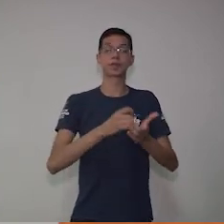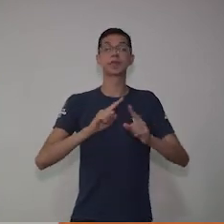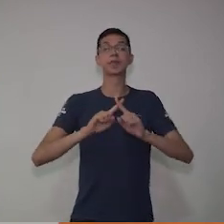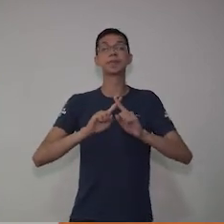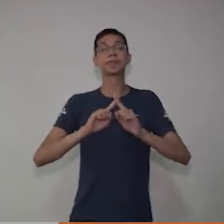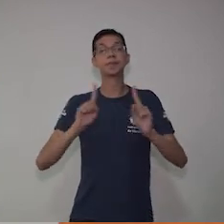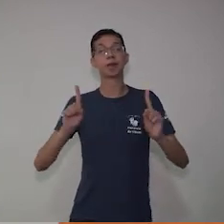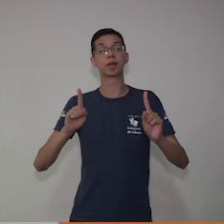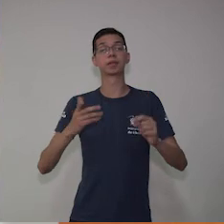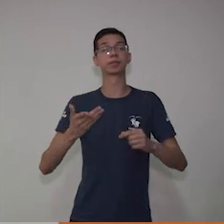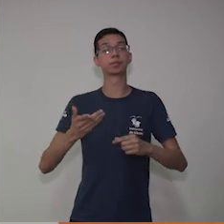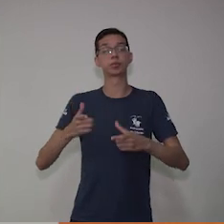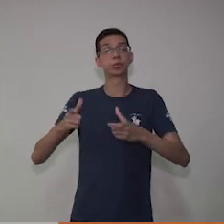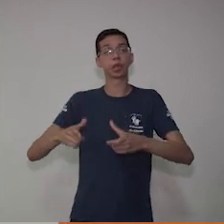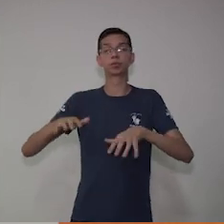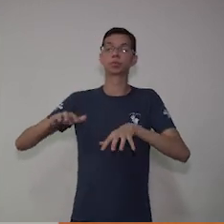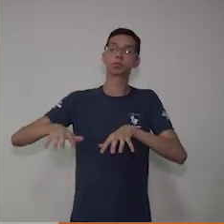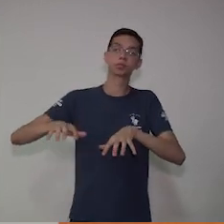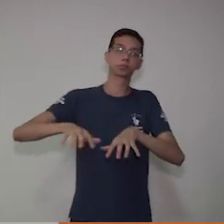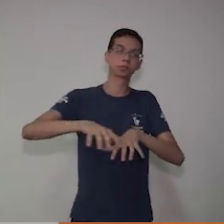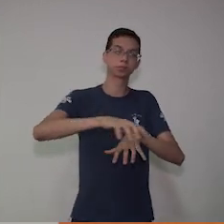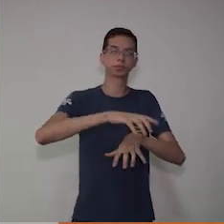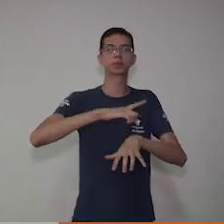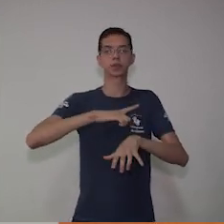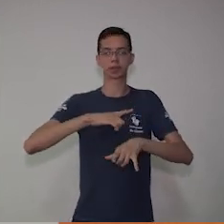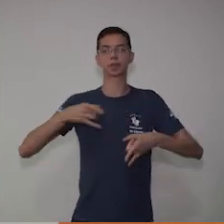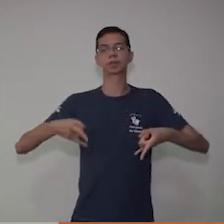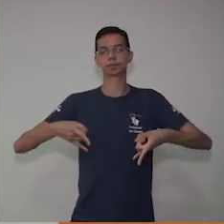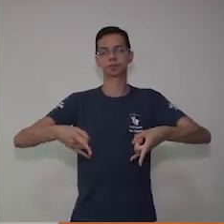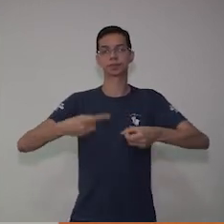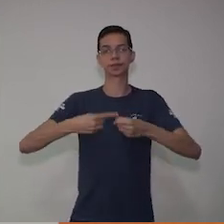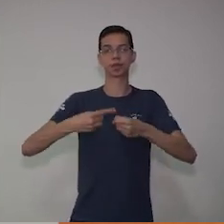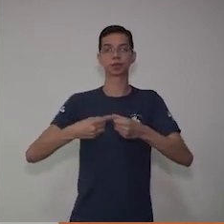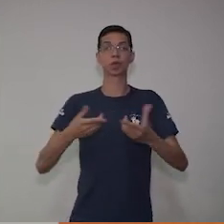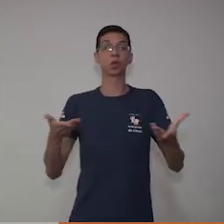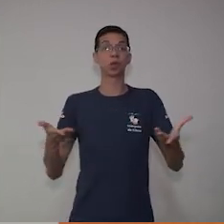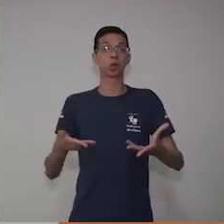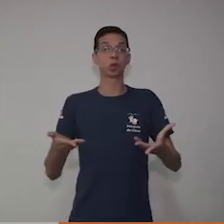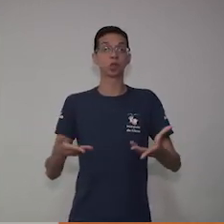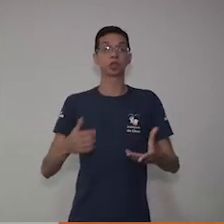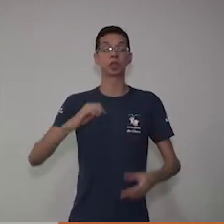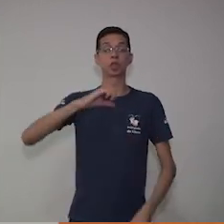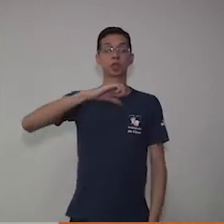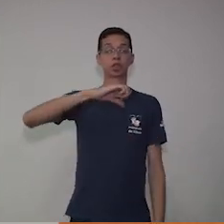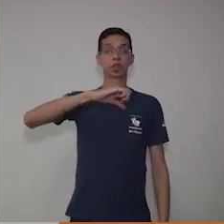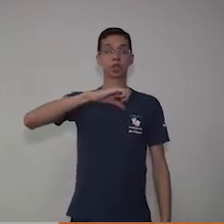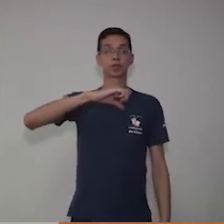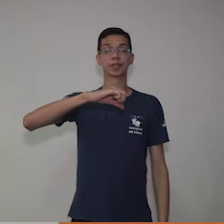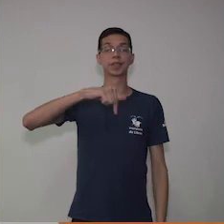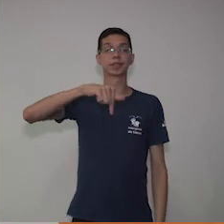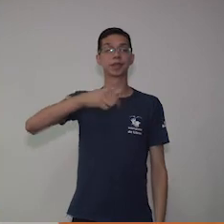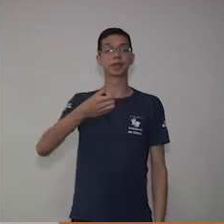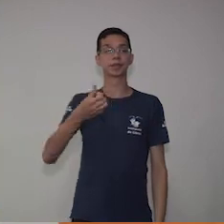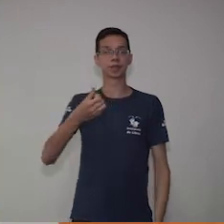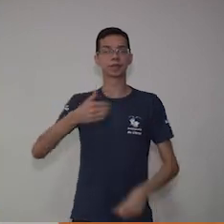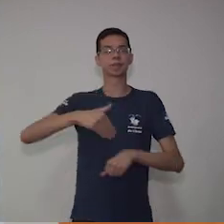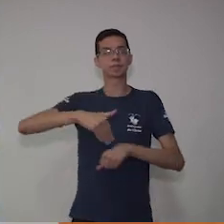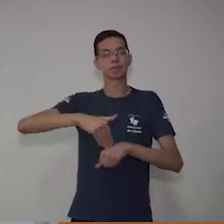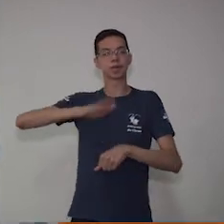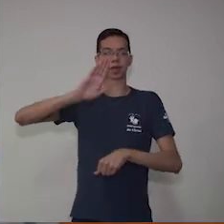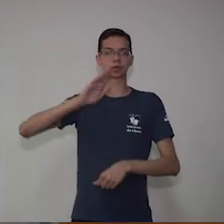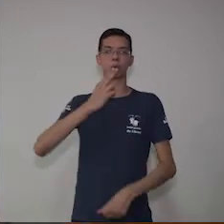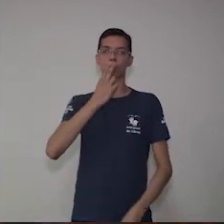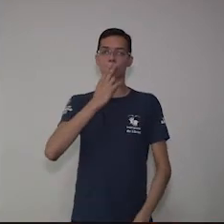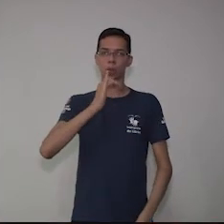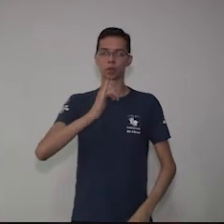como disse o prefeito, no conjunto de leitos que nós temos na cidade, que é hoje mais de 976 leitos de UTI.